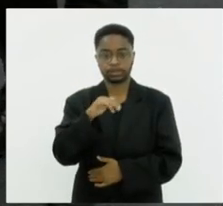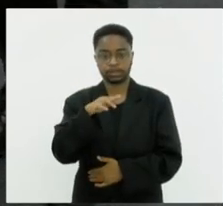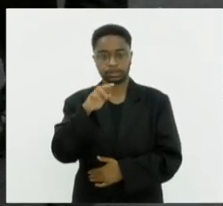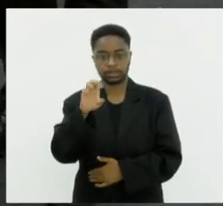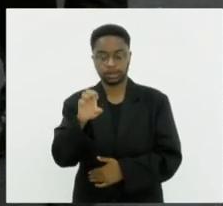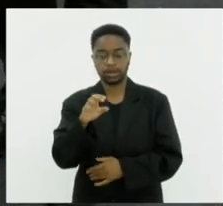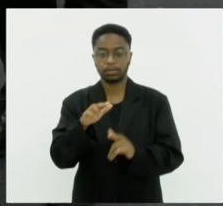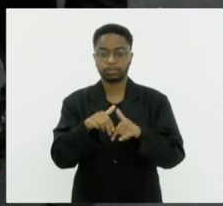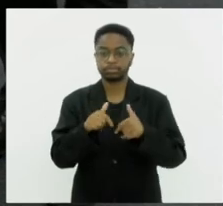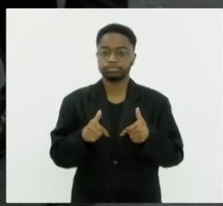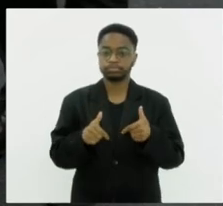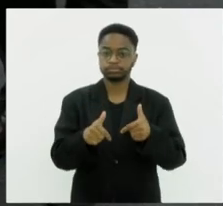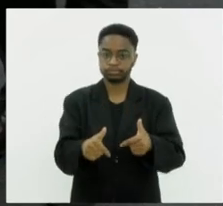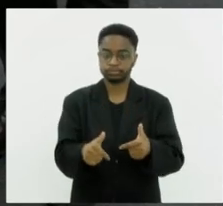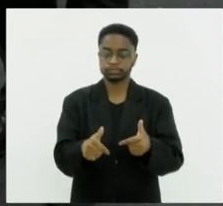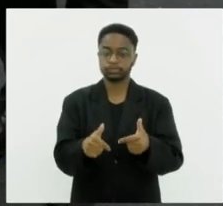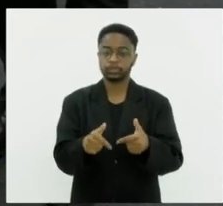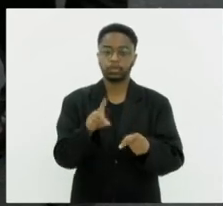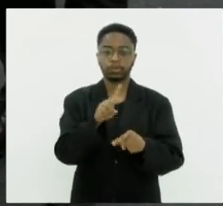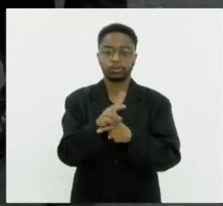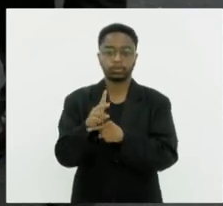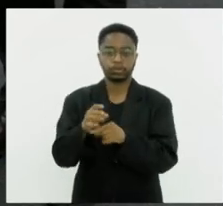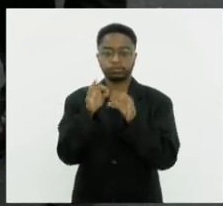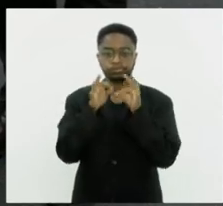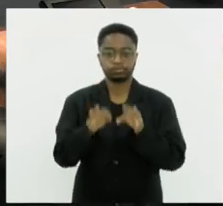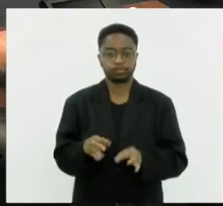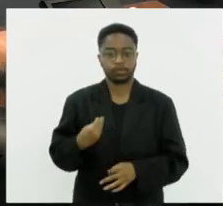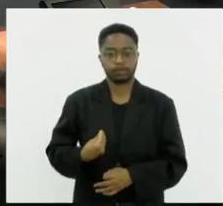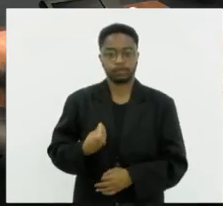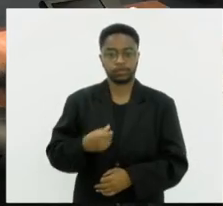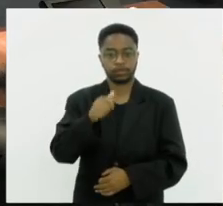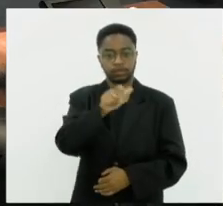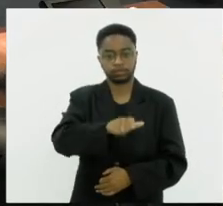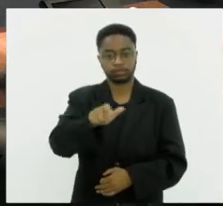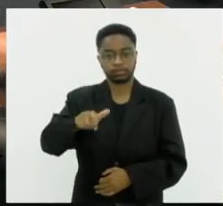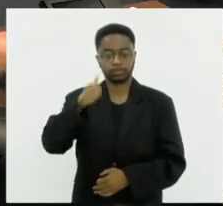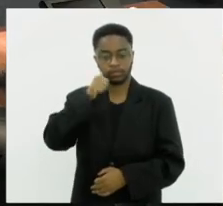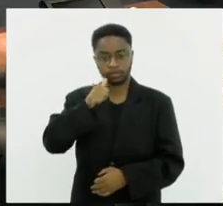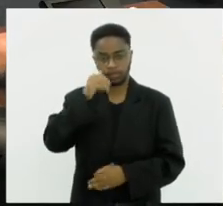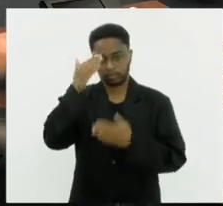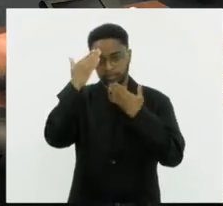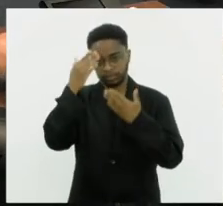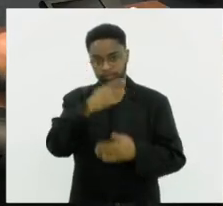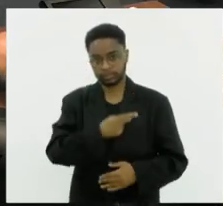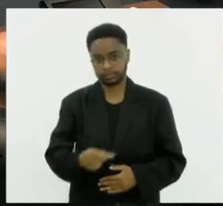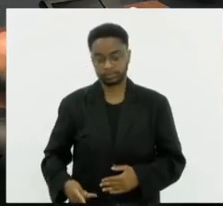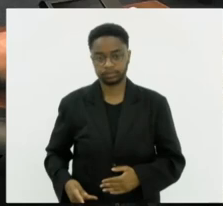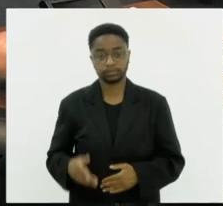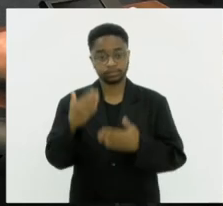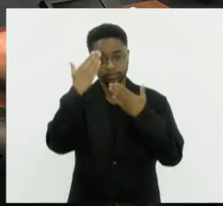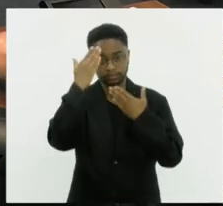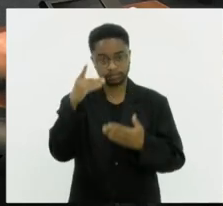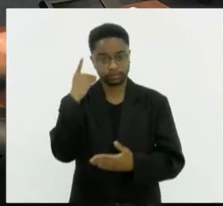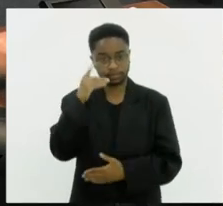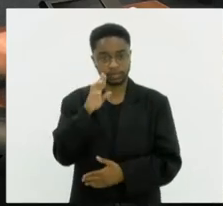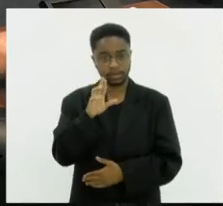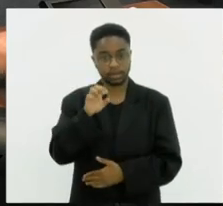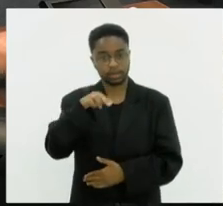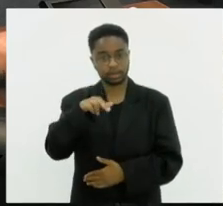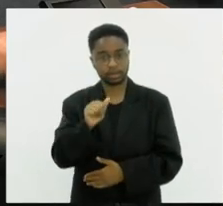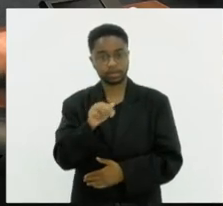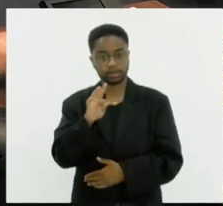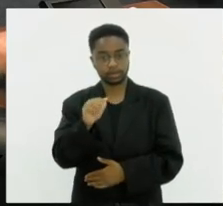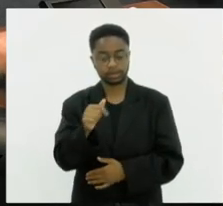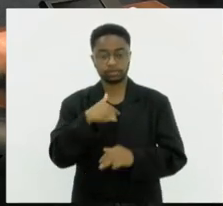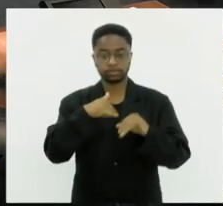essa iniciativa que guarda a dignidade das nossas mulheres. Obrigada, presidente. Obrigada, deputada Renata. Para a declaração de